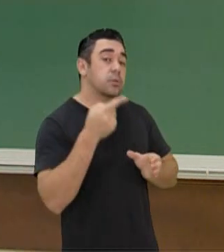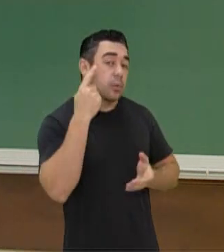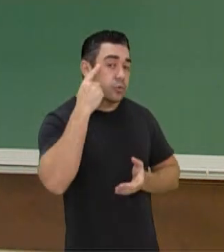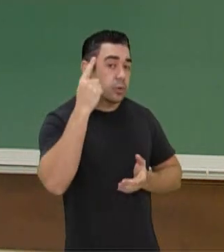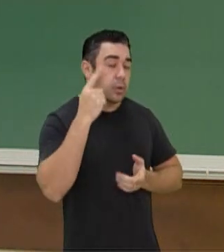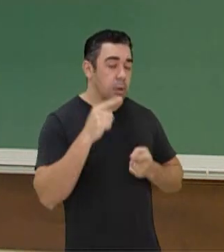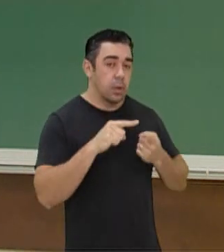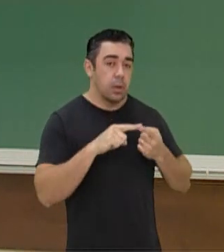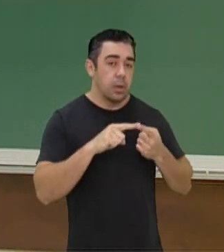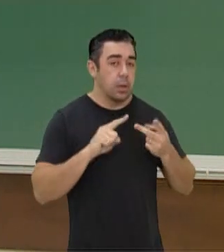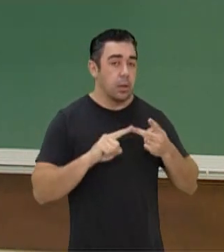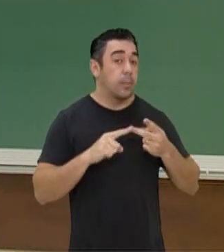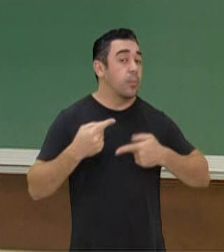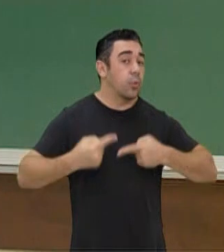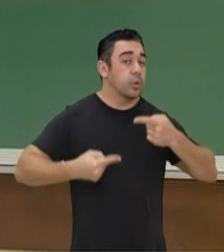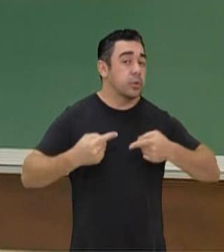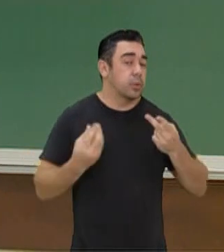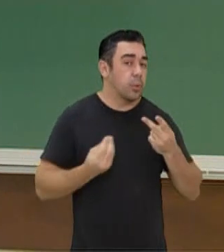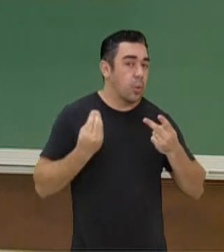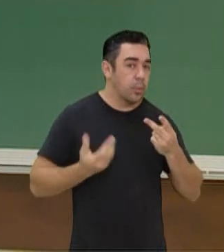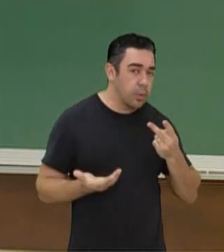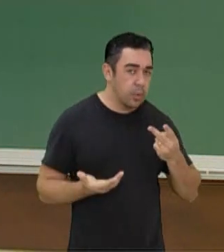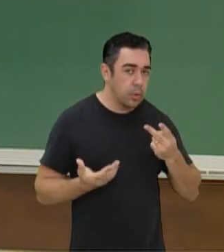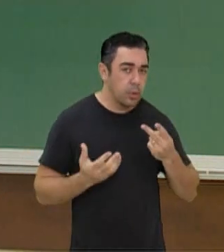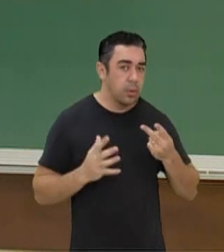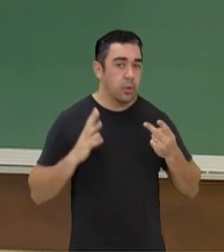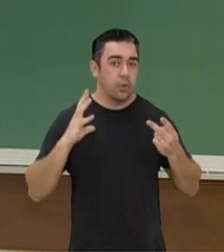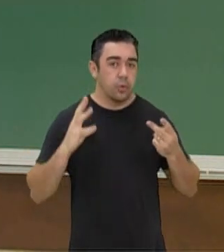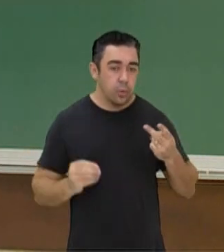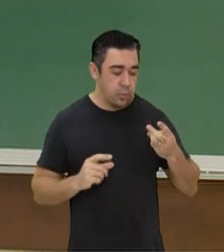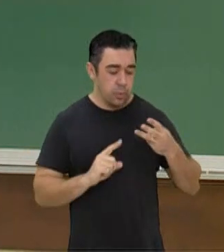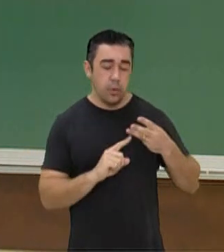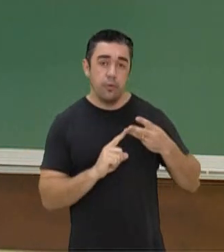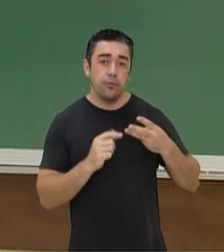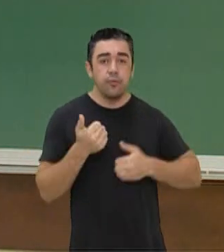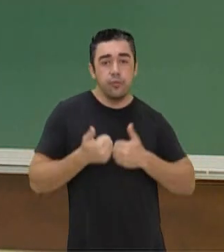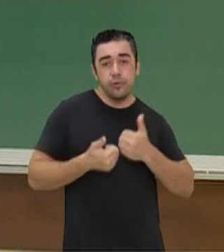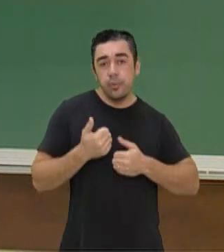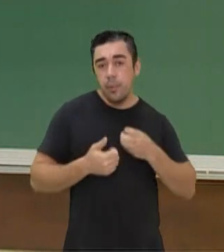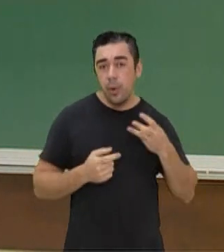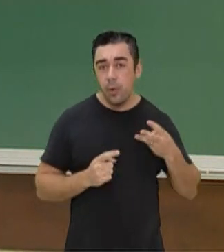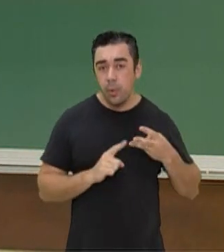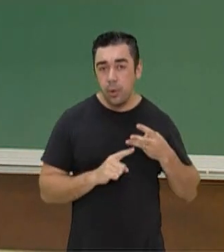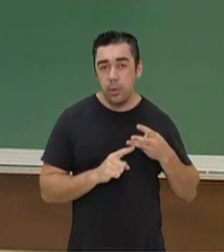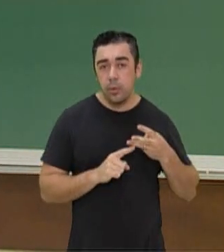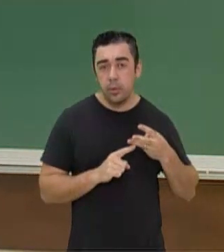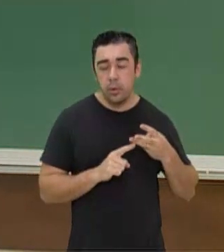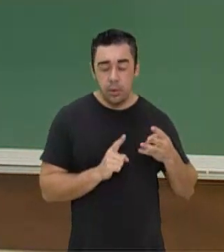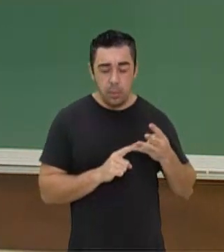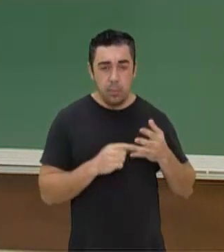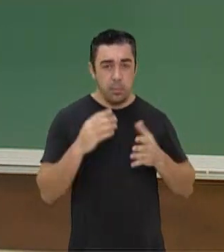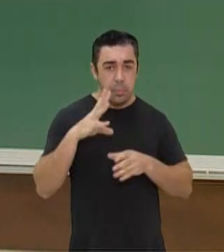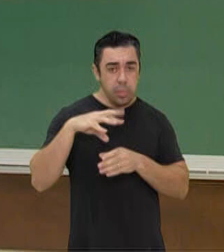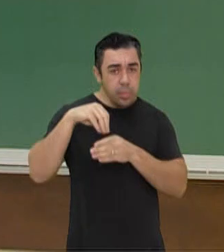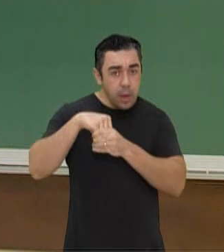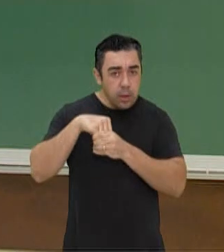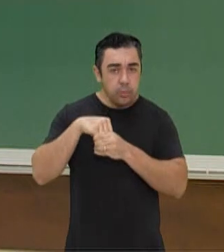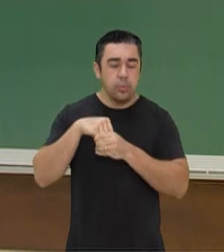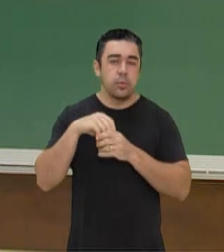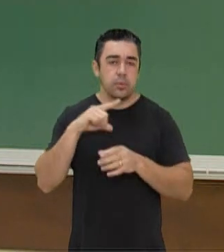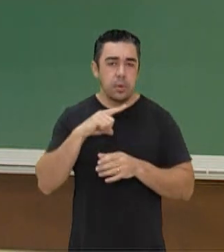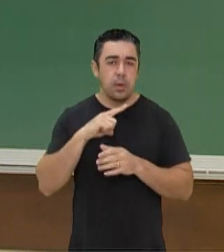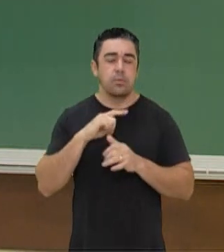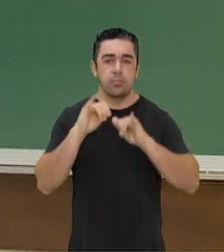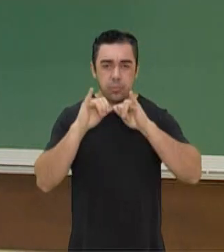politicamente falando. Então, tudo ali, até o futebol, não é verdade? Então, tudo isso é estar